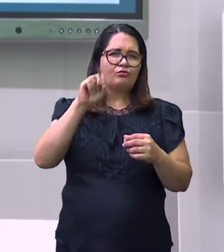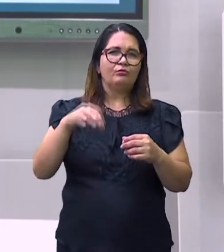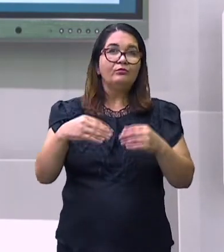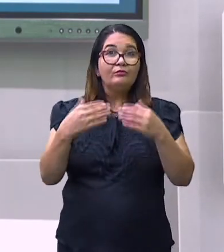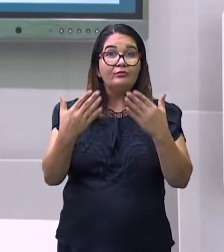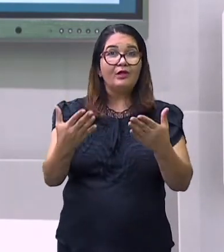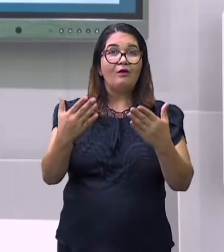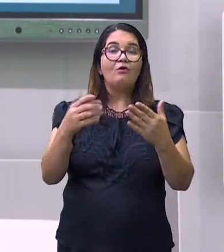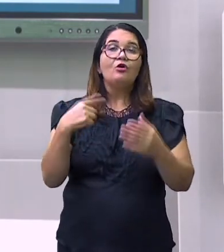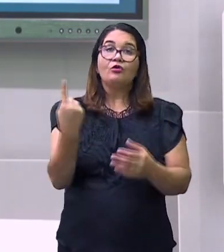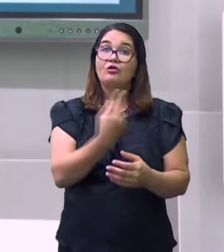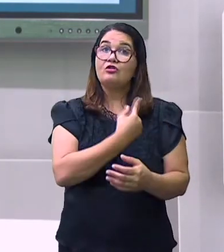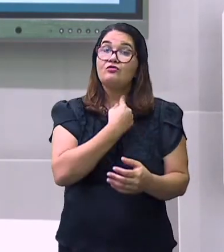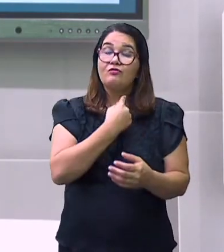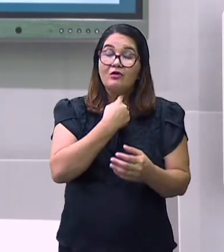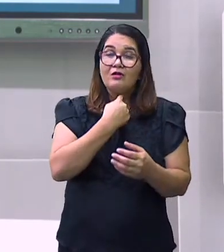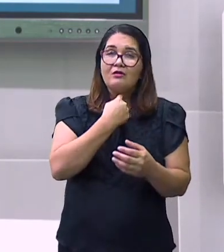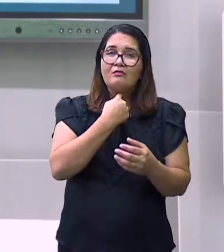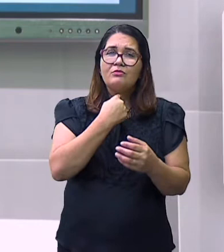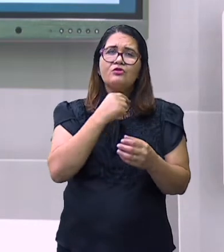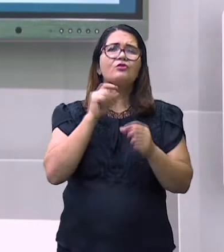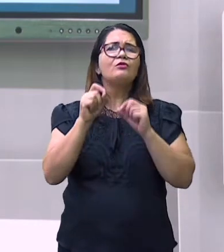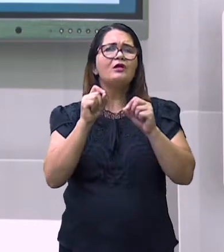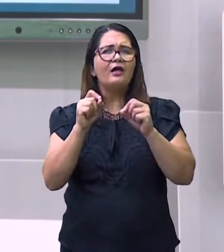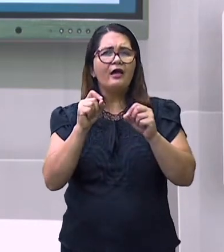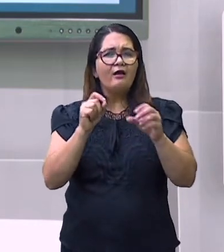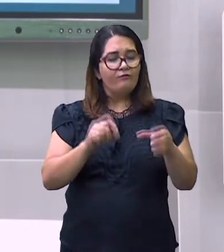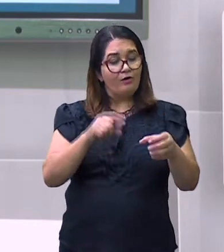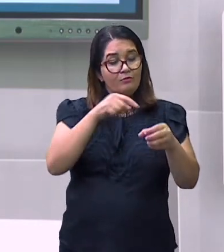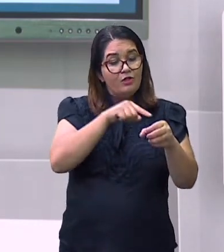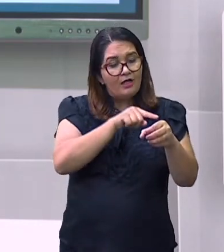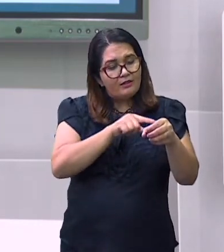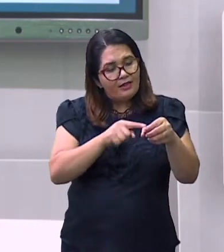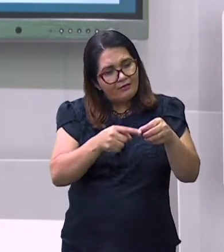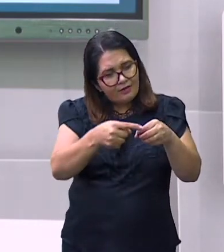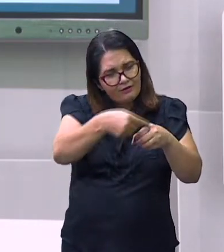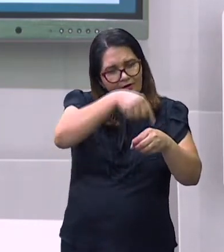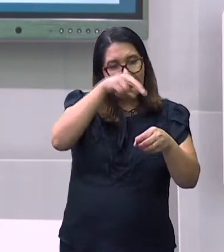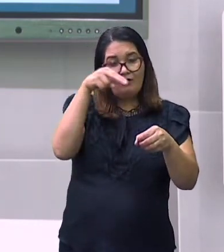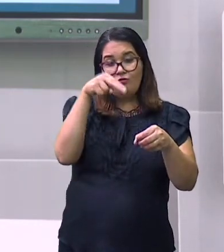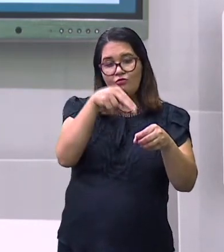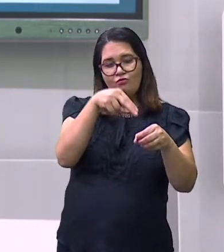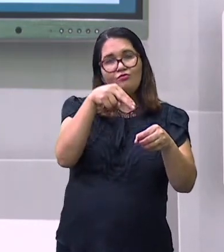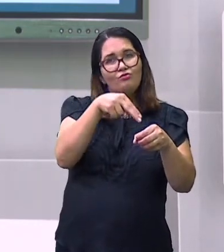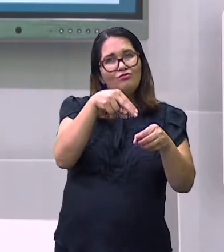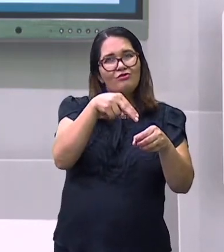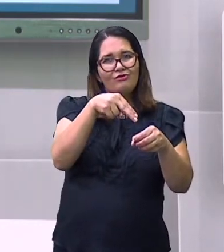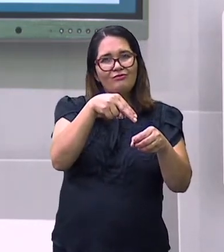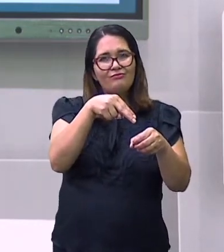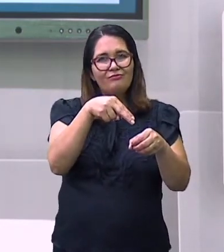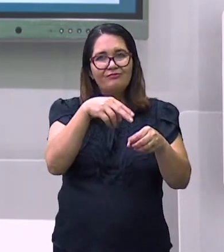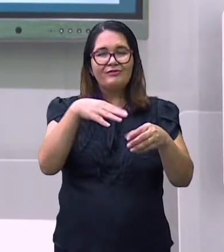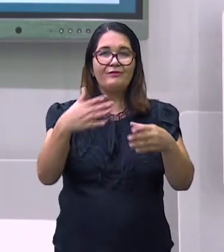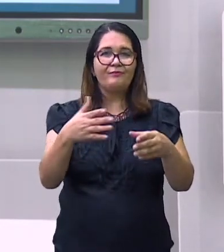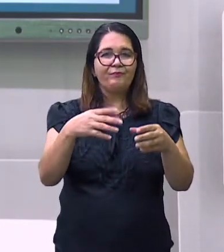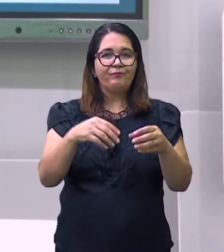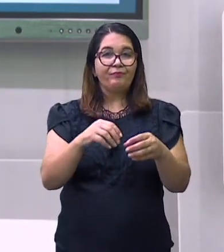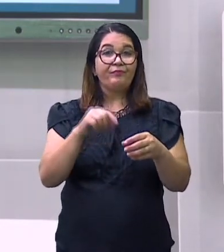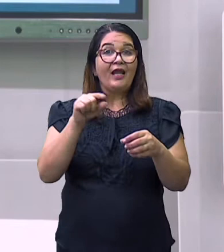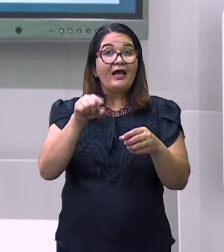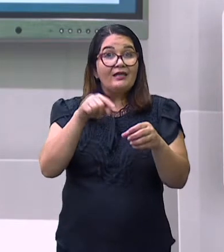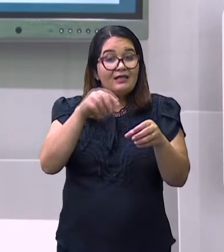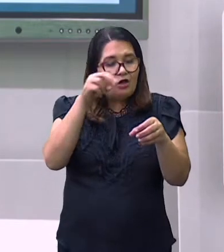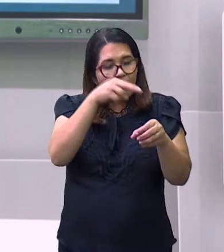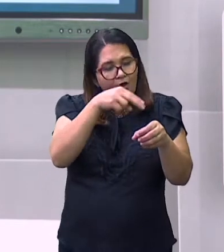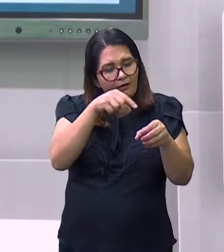vai fazer o núcleo com a presença do nucleotídeo. Então o núcleo é essa parte